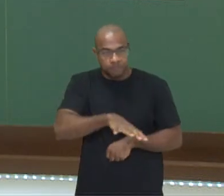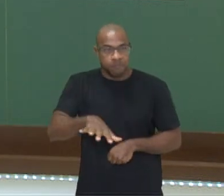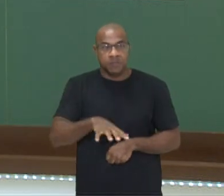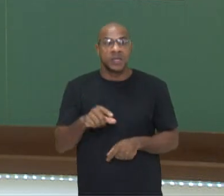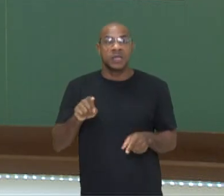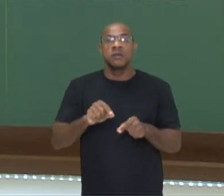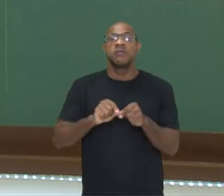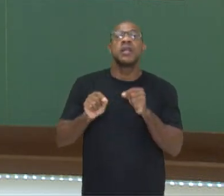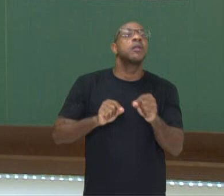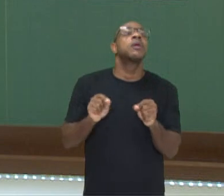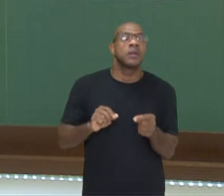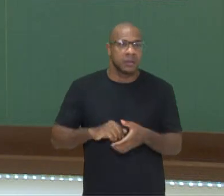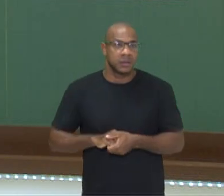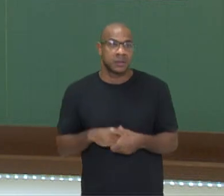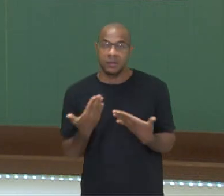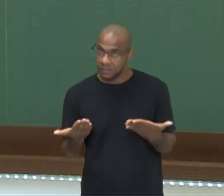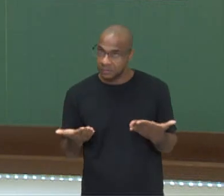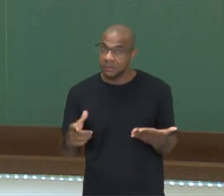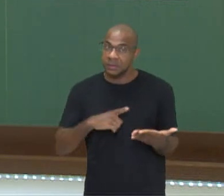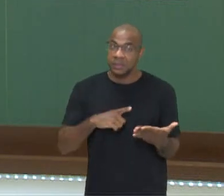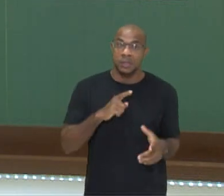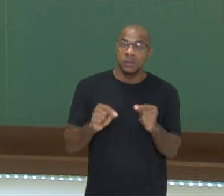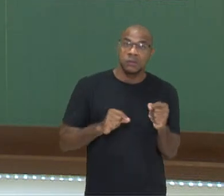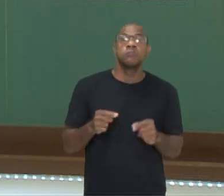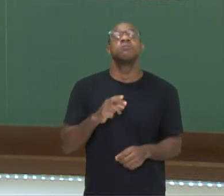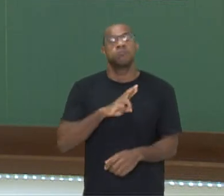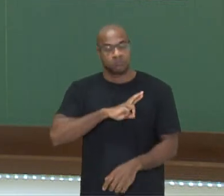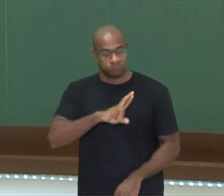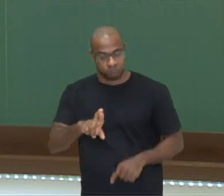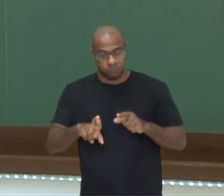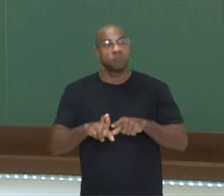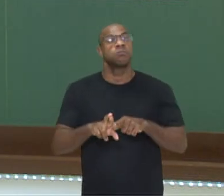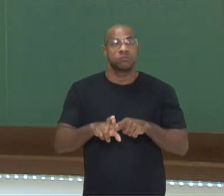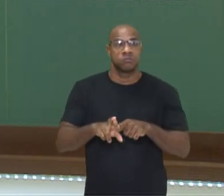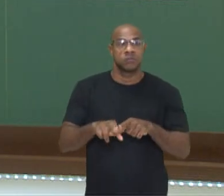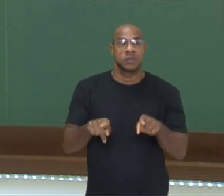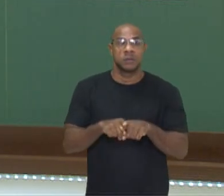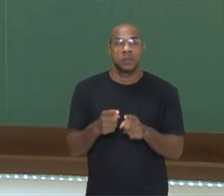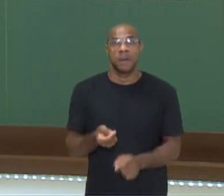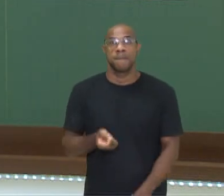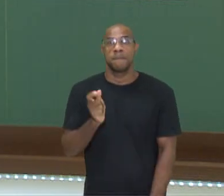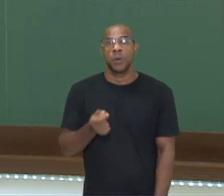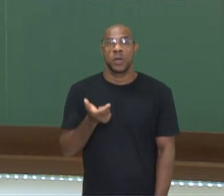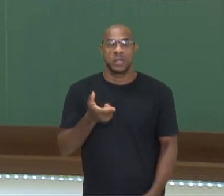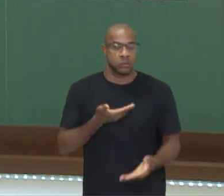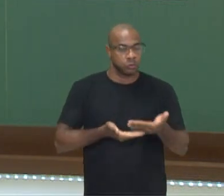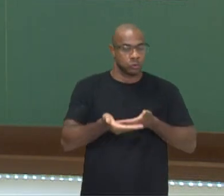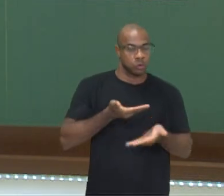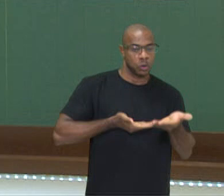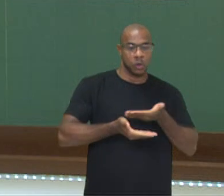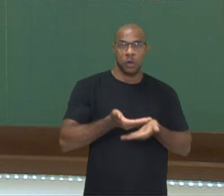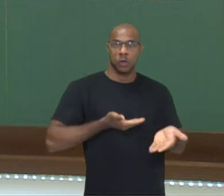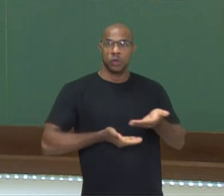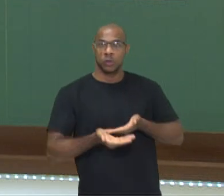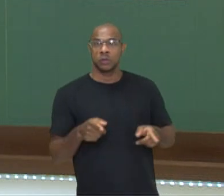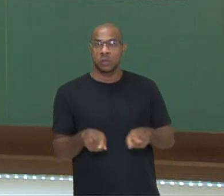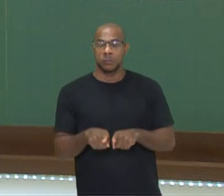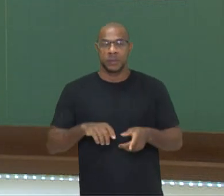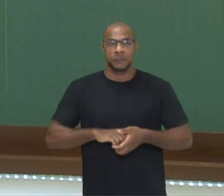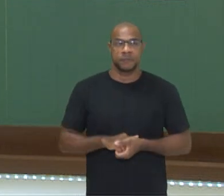viraram, então, eram usados em ritos religiosos e como moeda de troca. Você sabe o que é moeda de